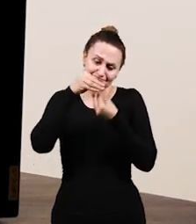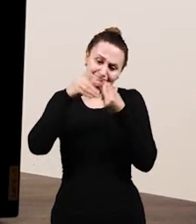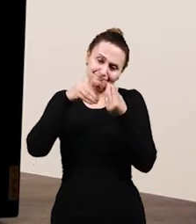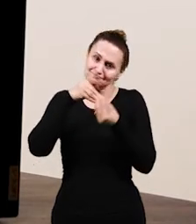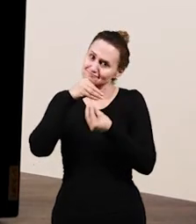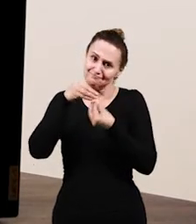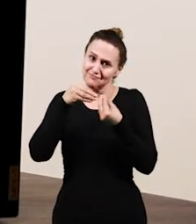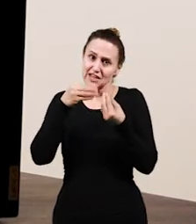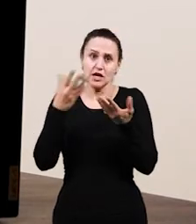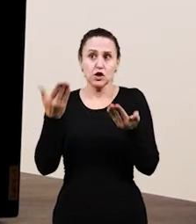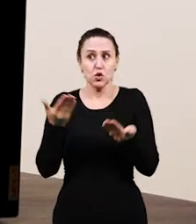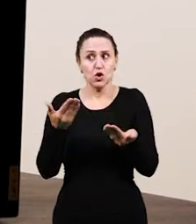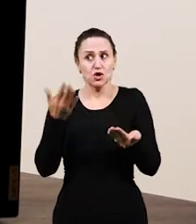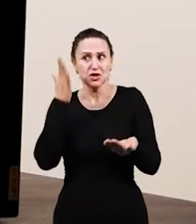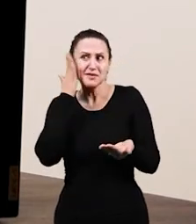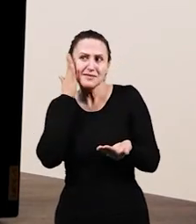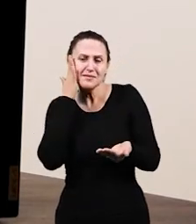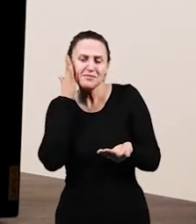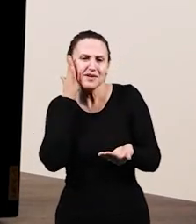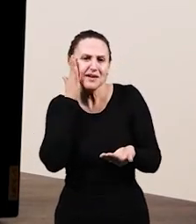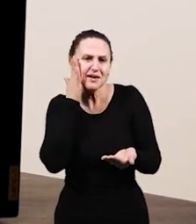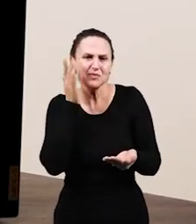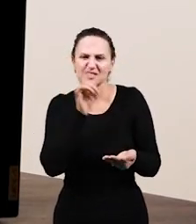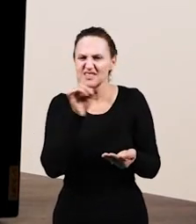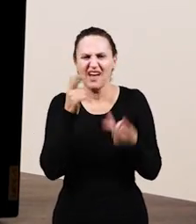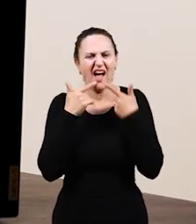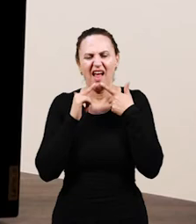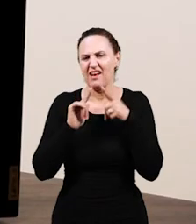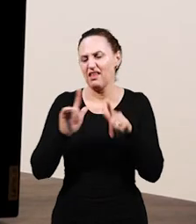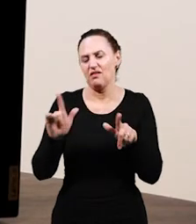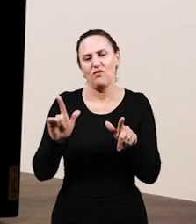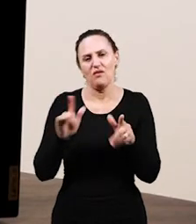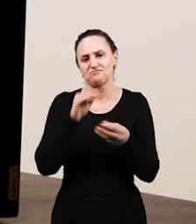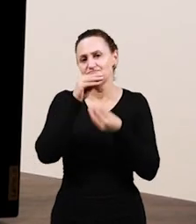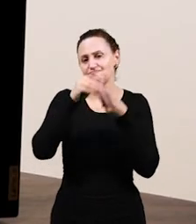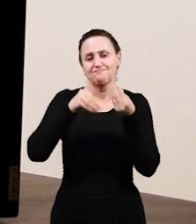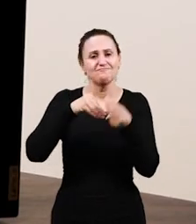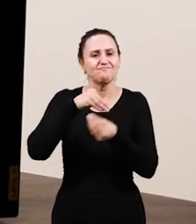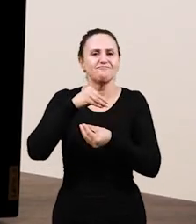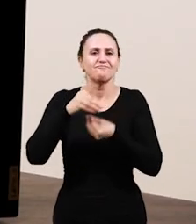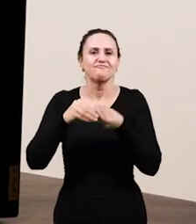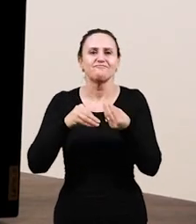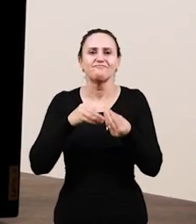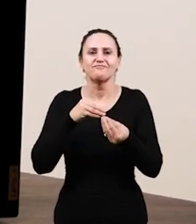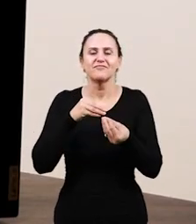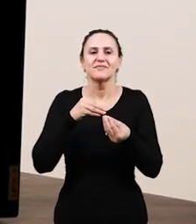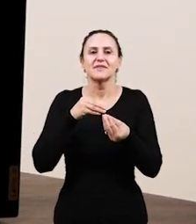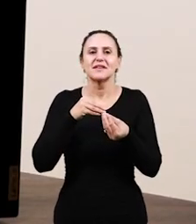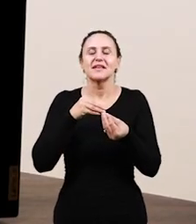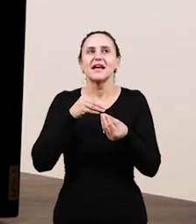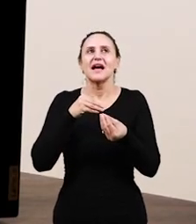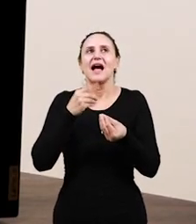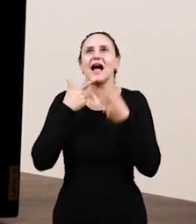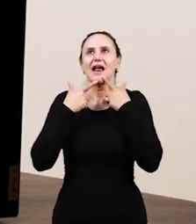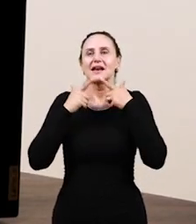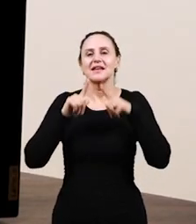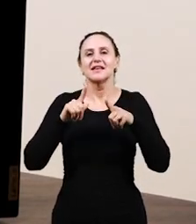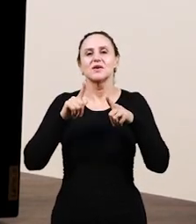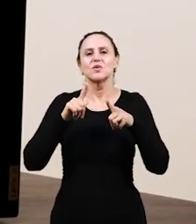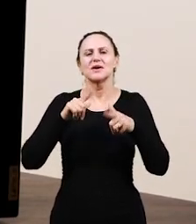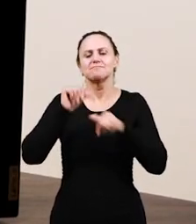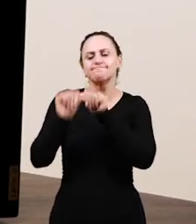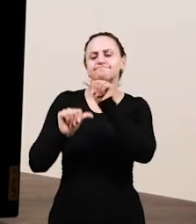hoje em dia é inconcebível a gente dizer que a língua homogênea porque sabemos que a língua está em constante transformação